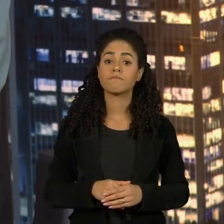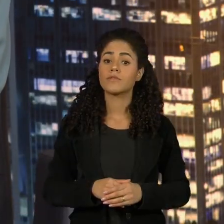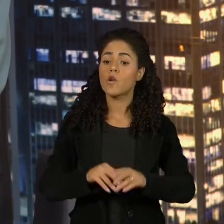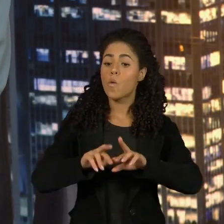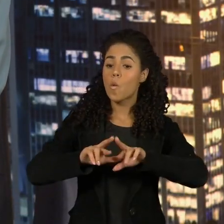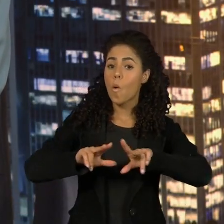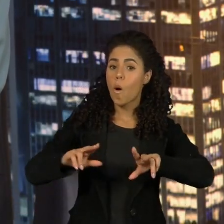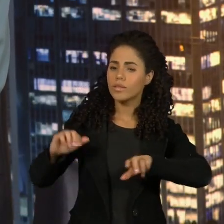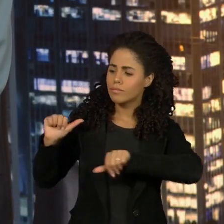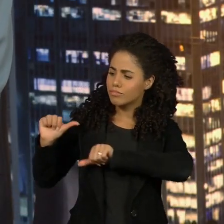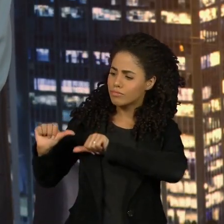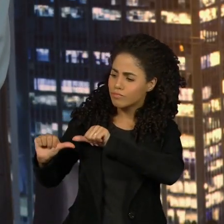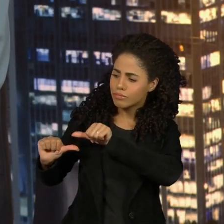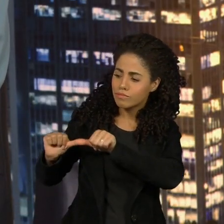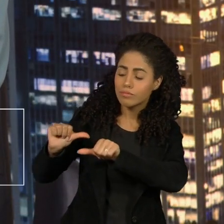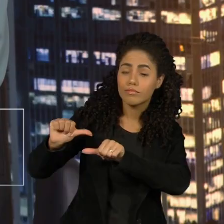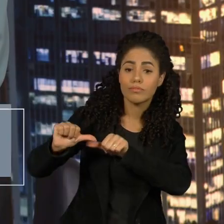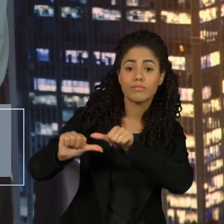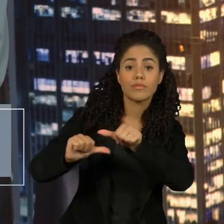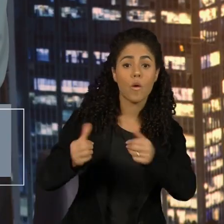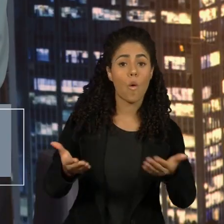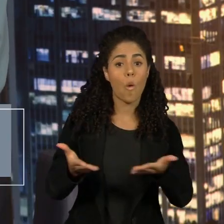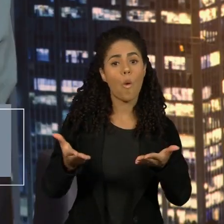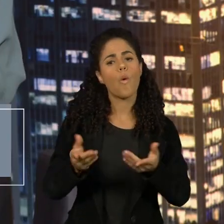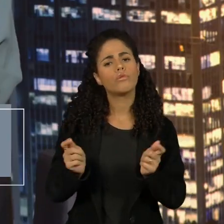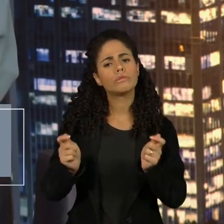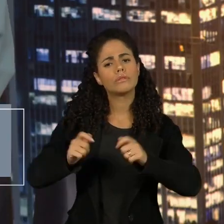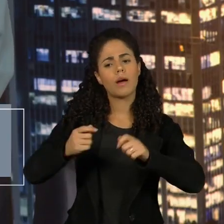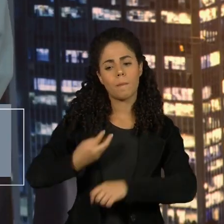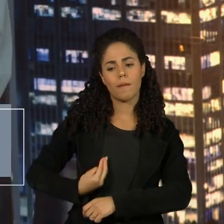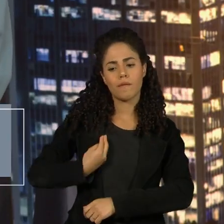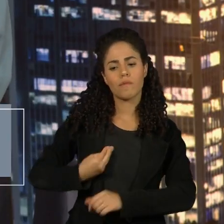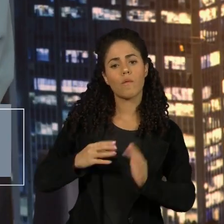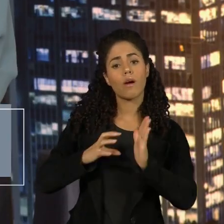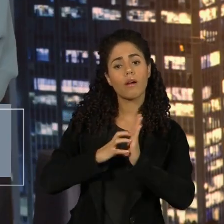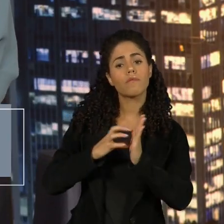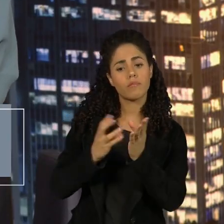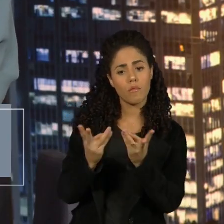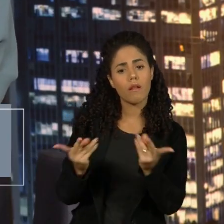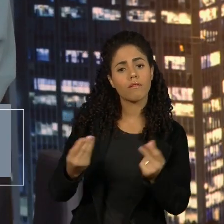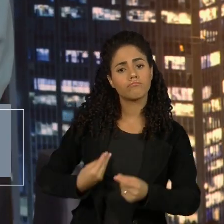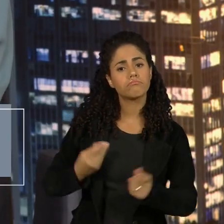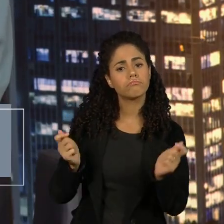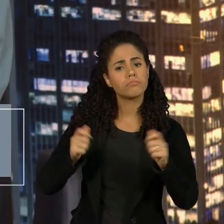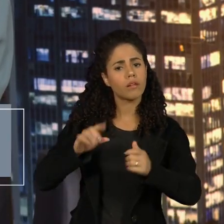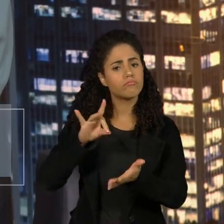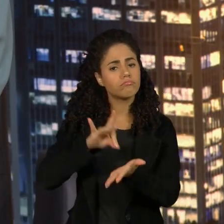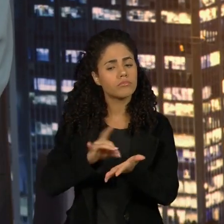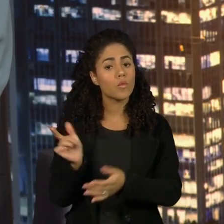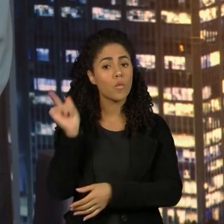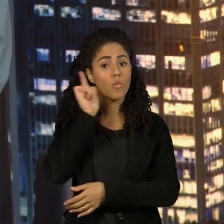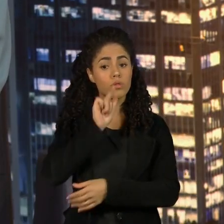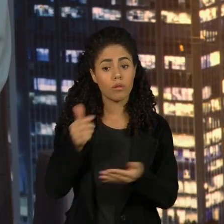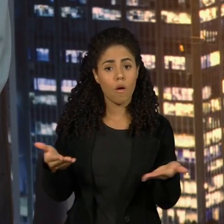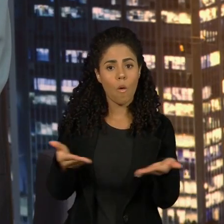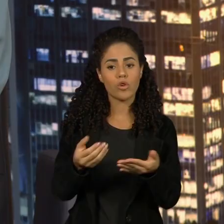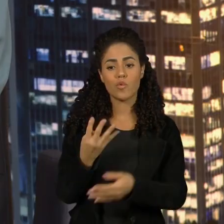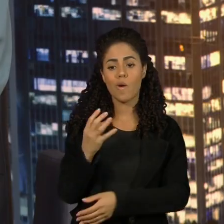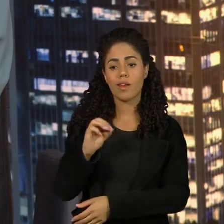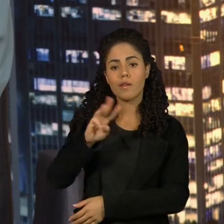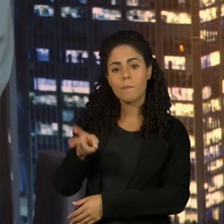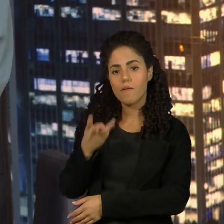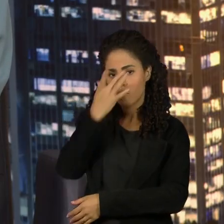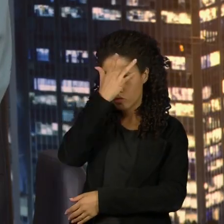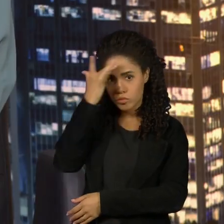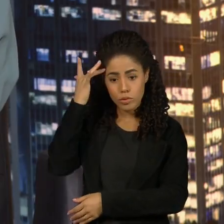coisa mudou nas últimas décadas e hoje viver com HIV e ter qualidade de vida se tornou uma realidade. Atualmente, 40 milhões de